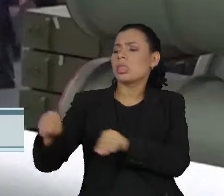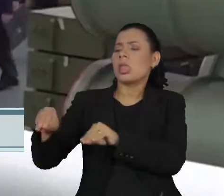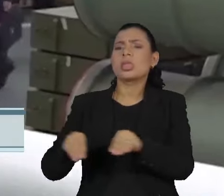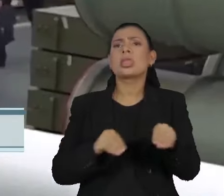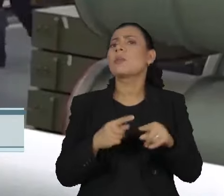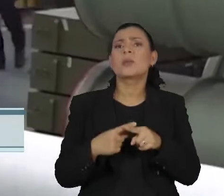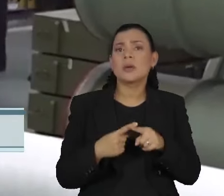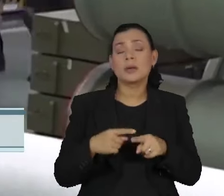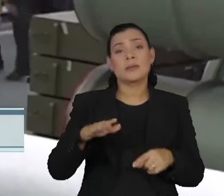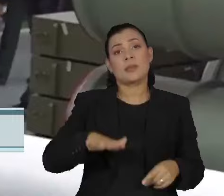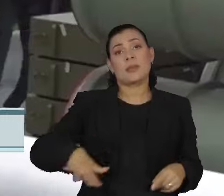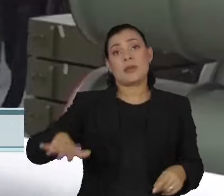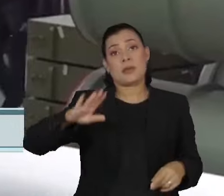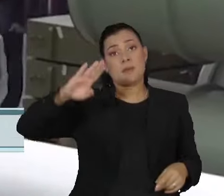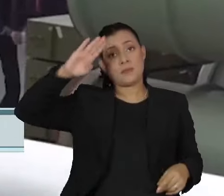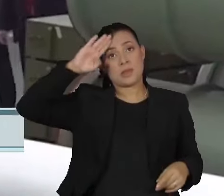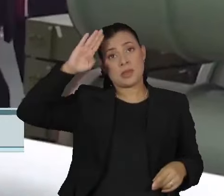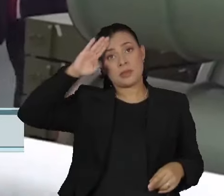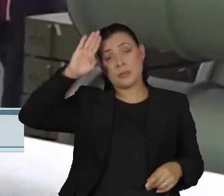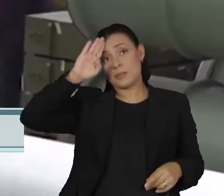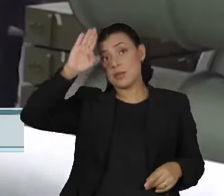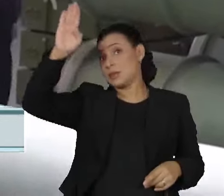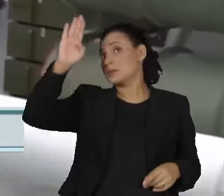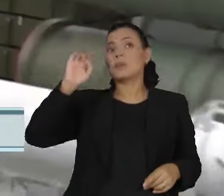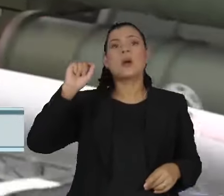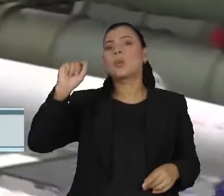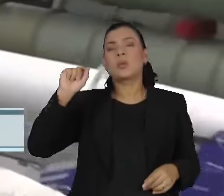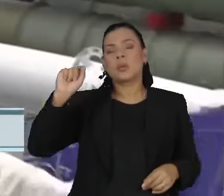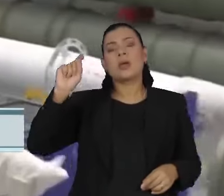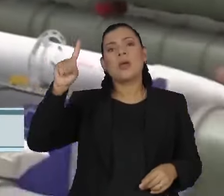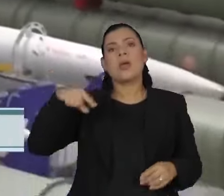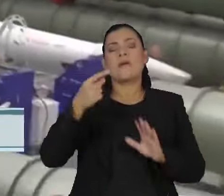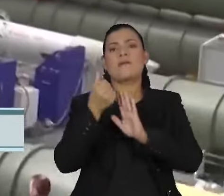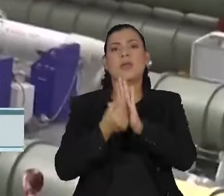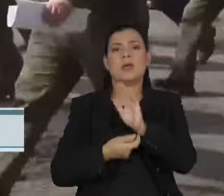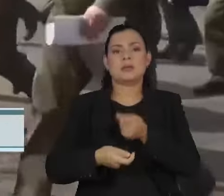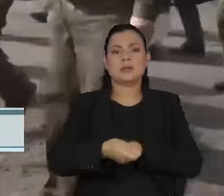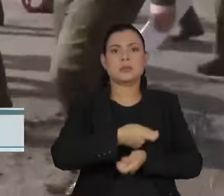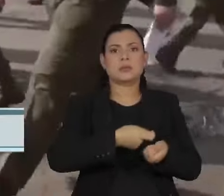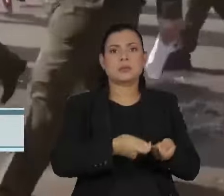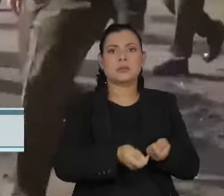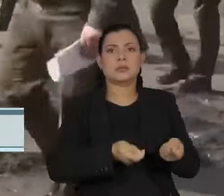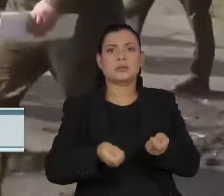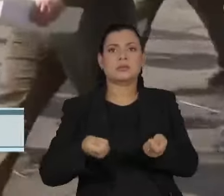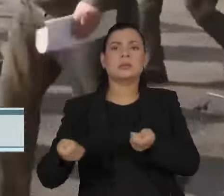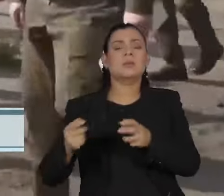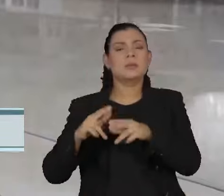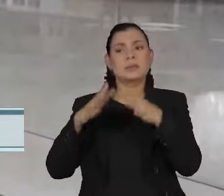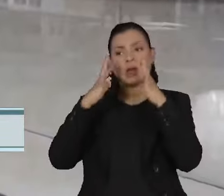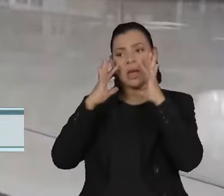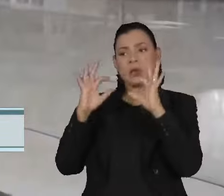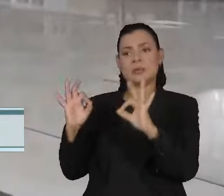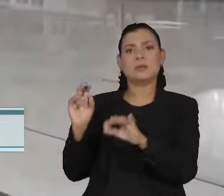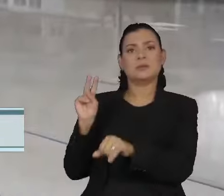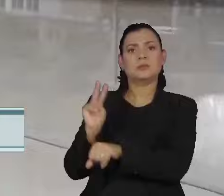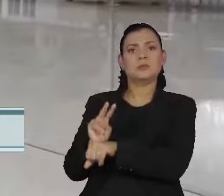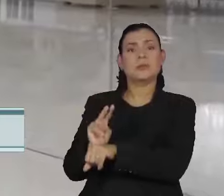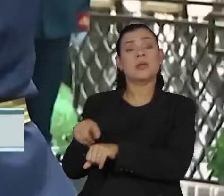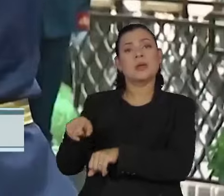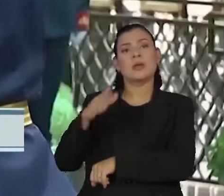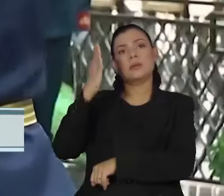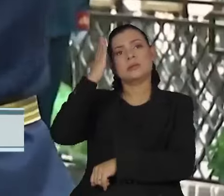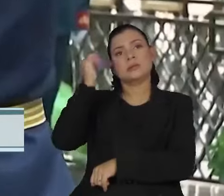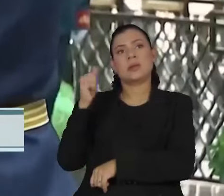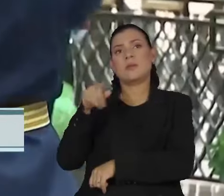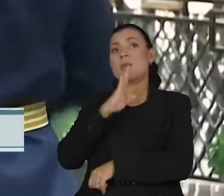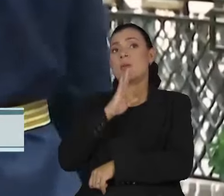militar, mais do que nunca, é parte significativa das finanças do país e deve ser observada por quem entende de